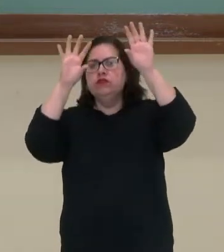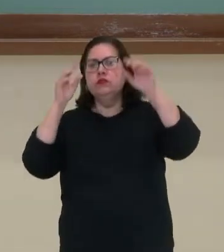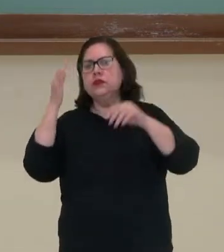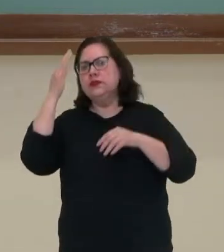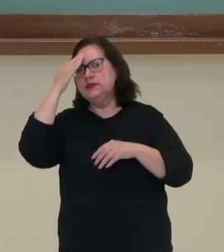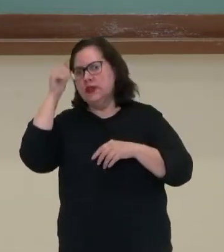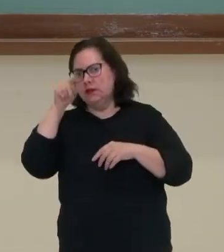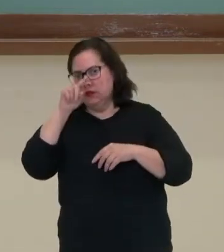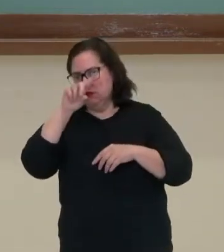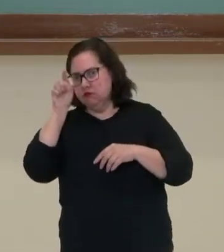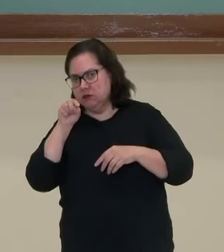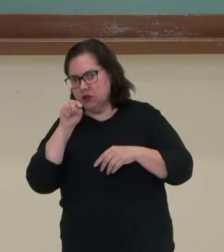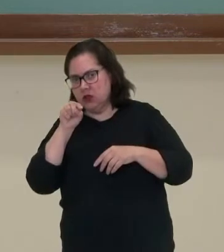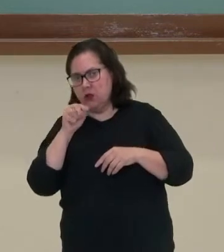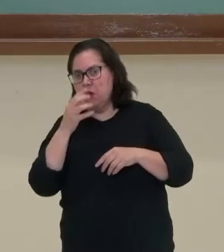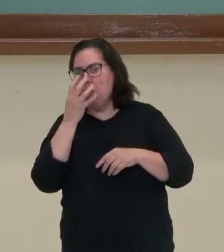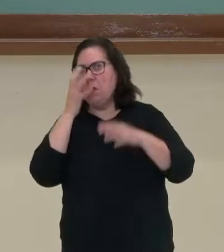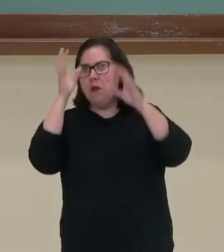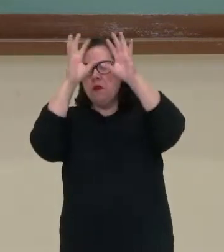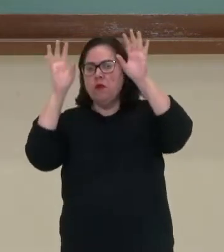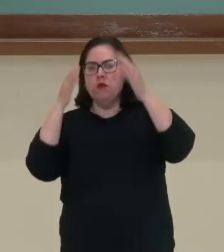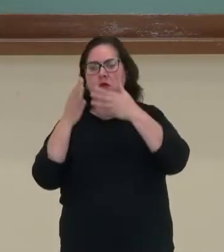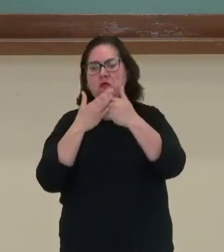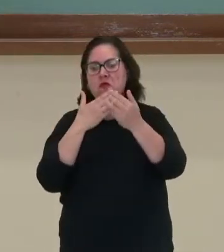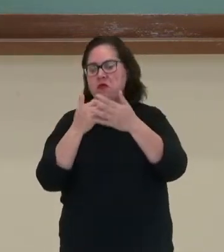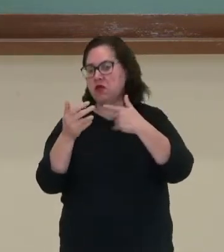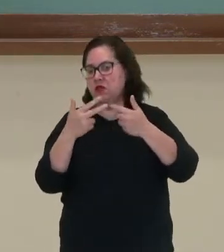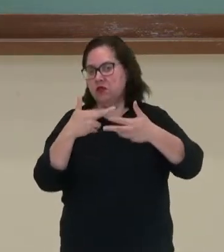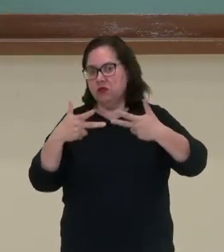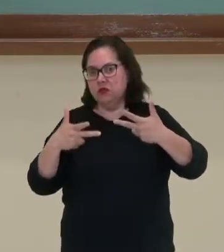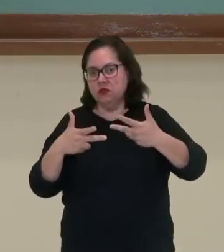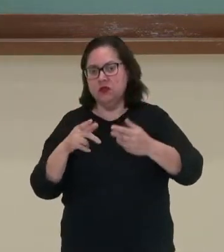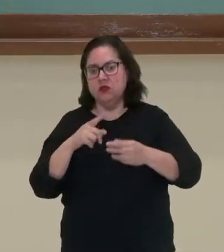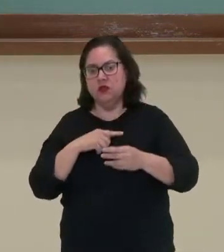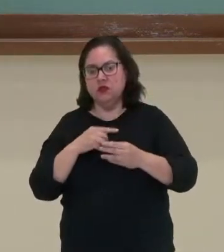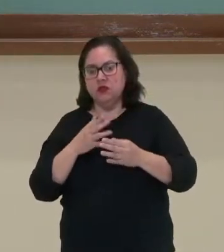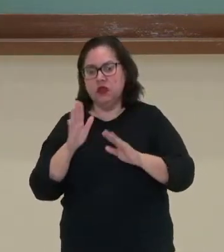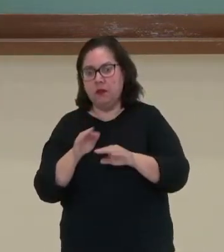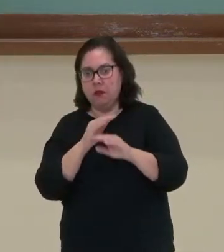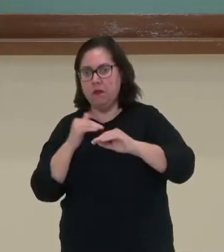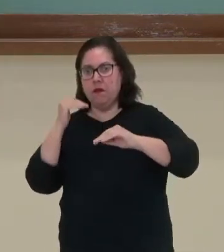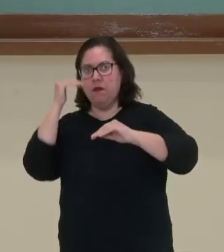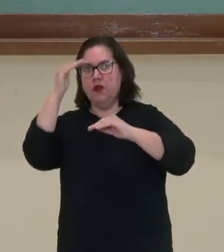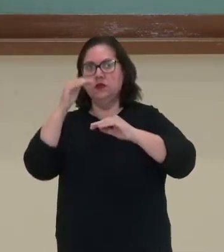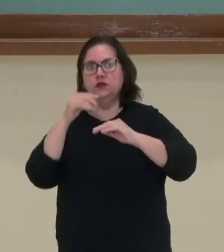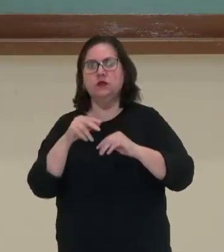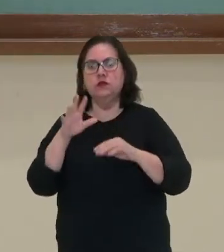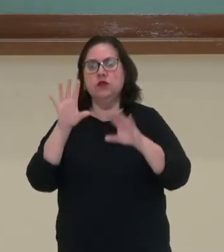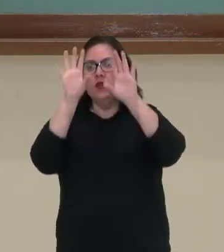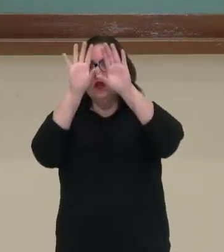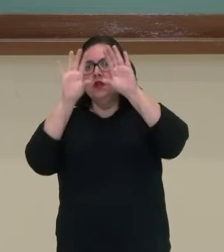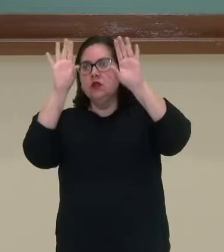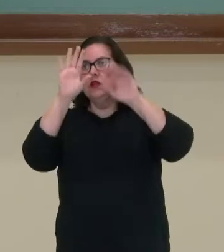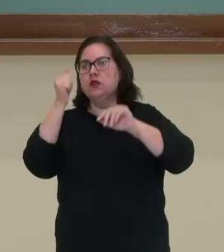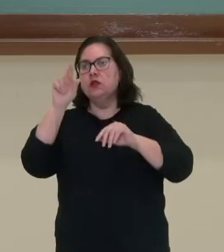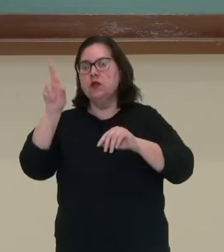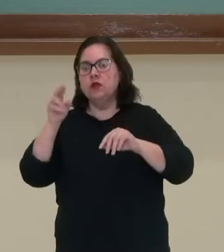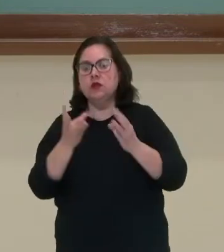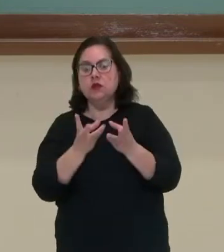sabe o que é poluição? Poluição é qualquer agente que está em excesso, por exemplo, presente no ar e que